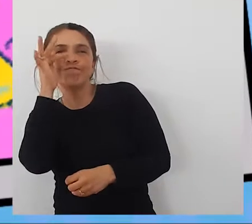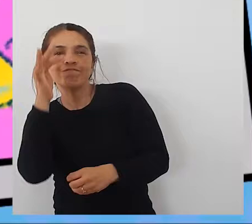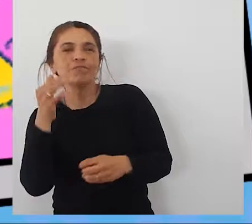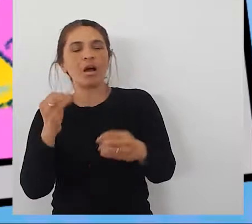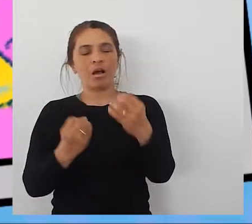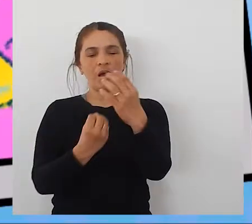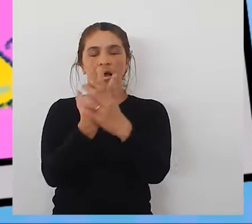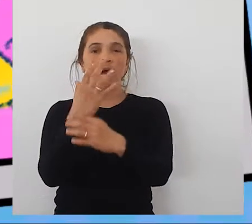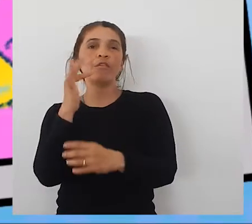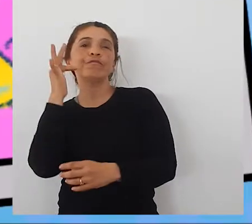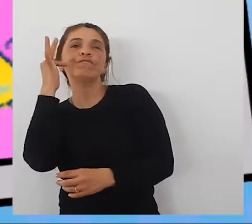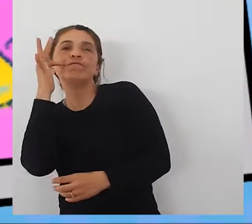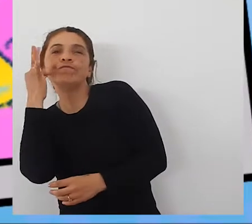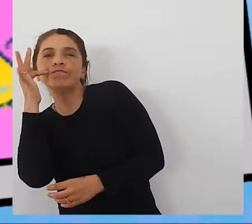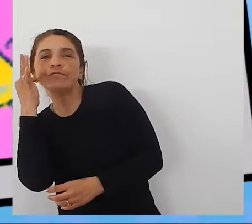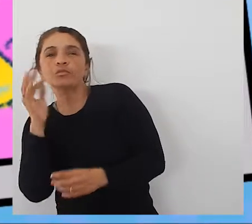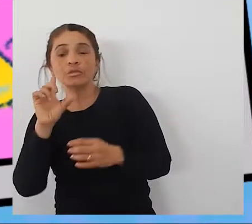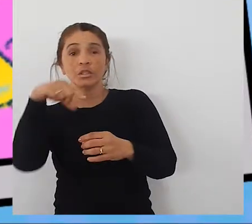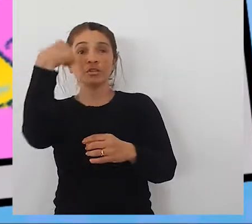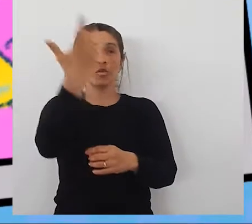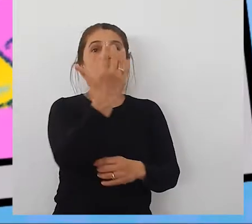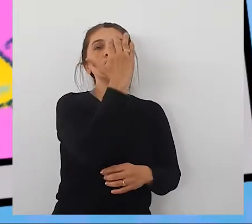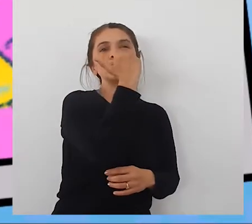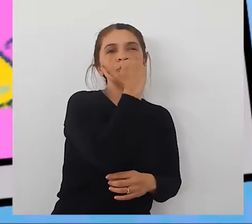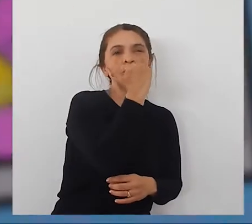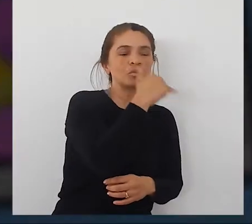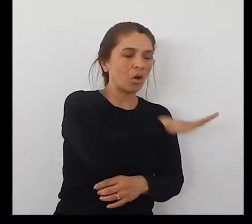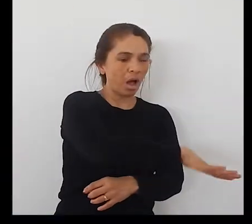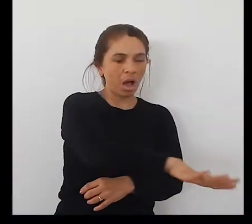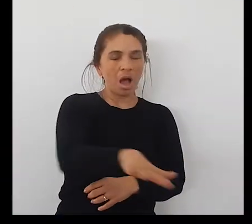alimentarão outros animais. Oh, que fofes!